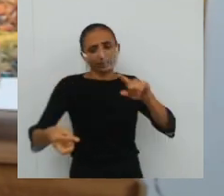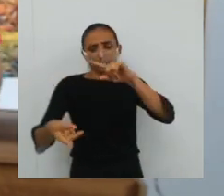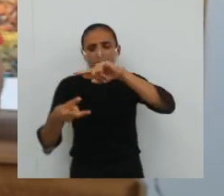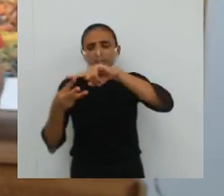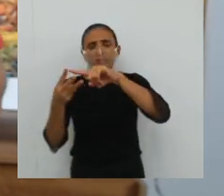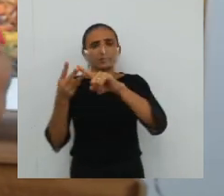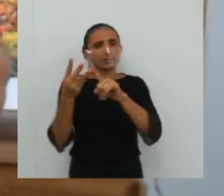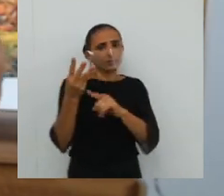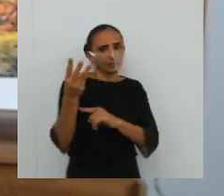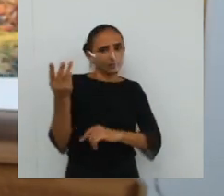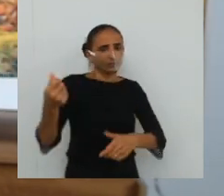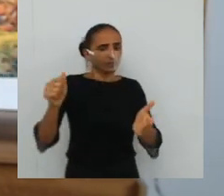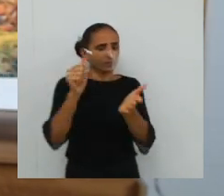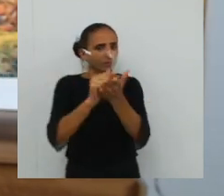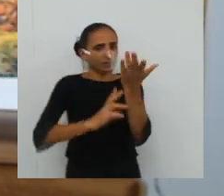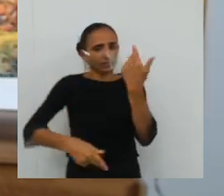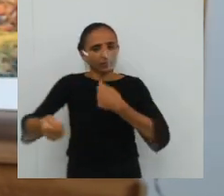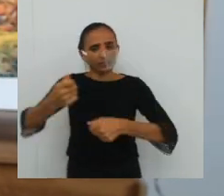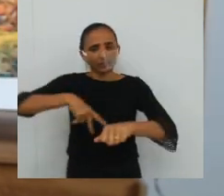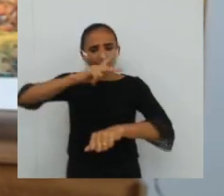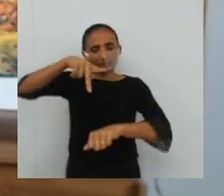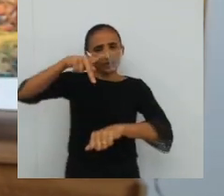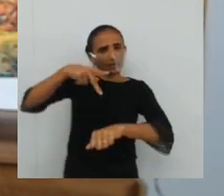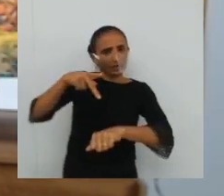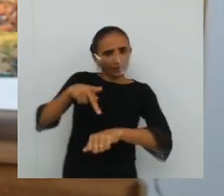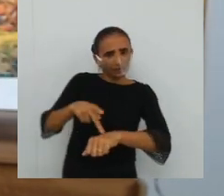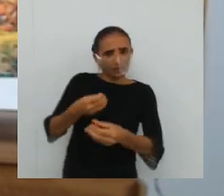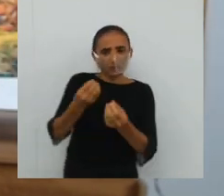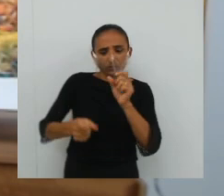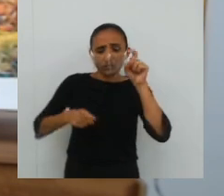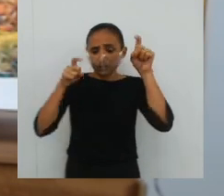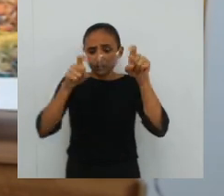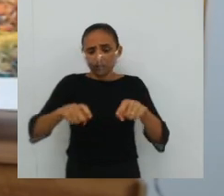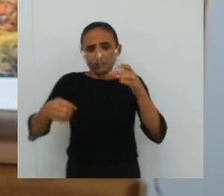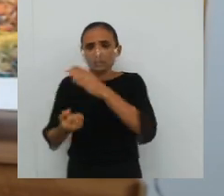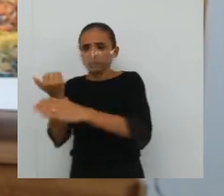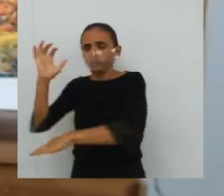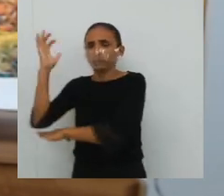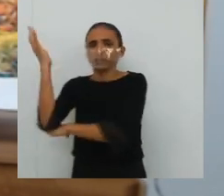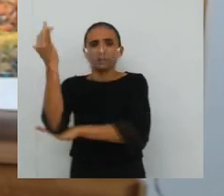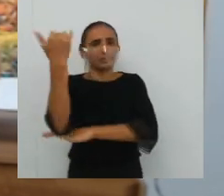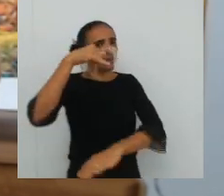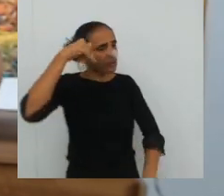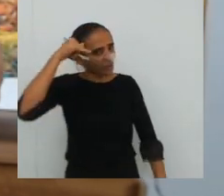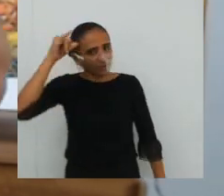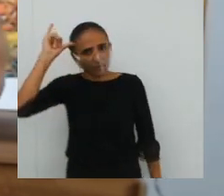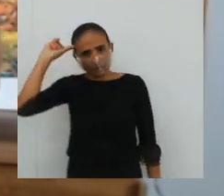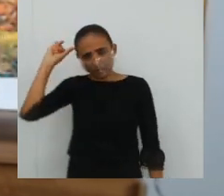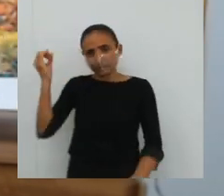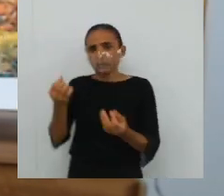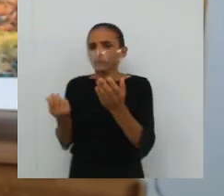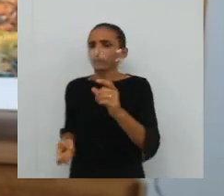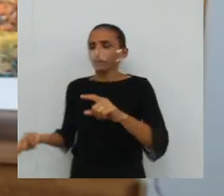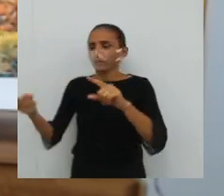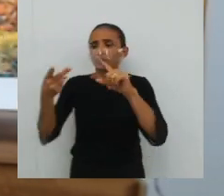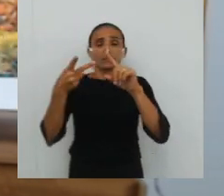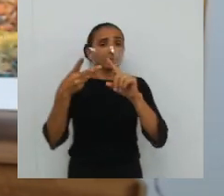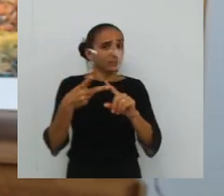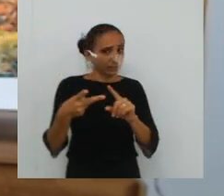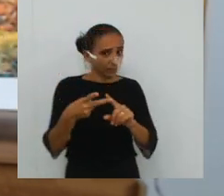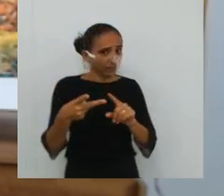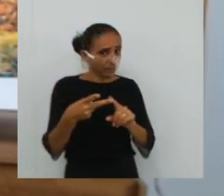atividades econômicas dentro de um país. A primeira, que é a agricultura e pecuária, a segunda atividade